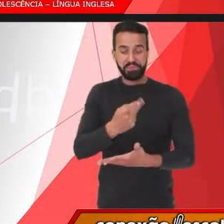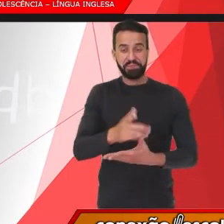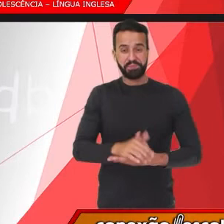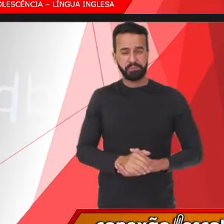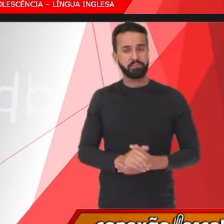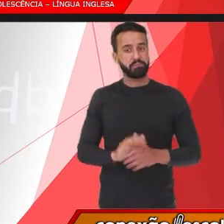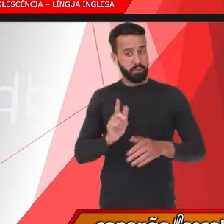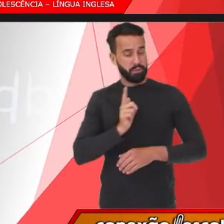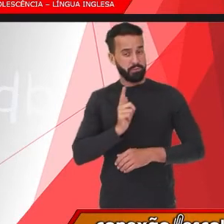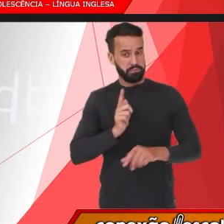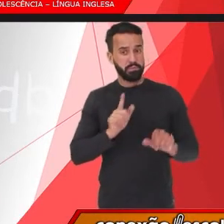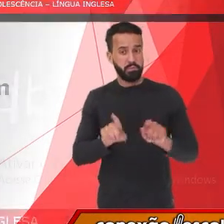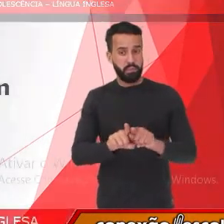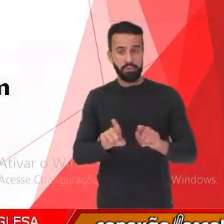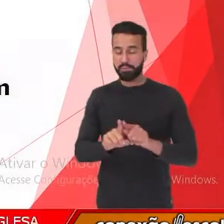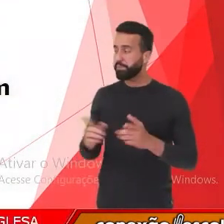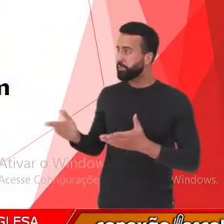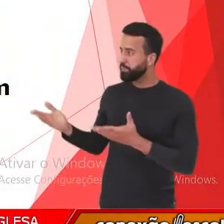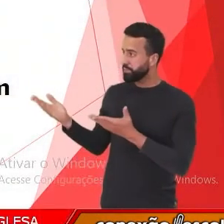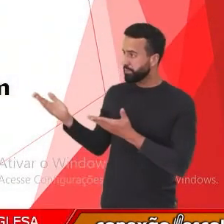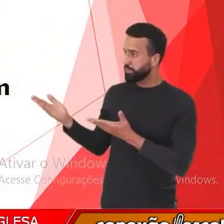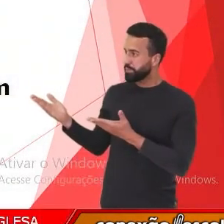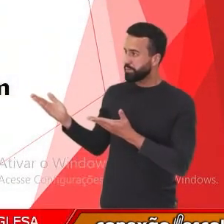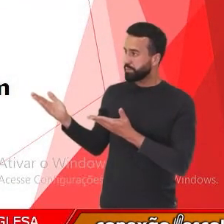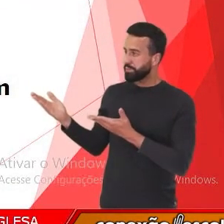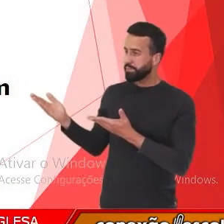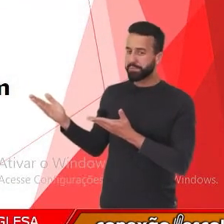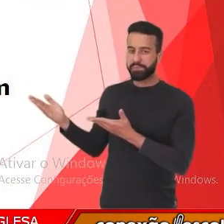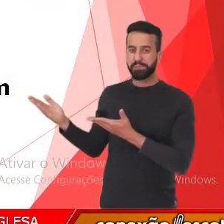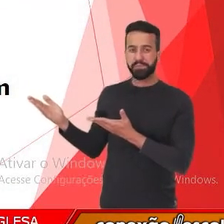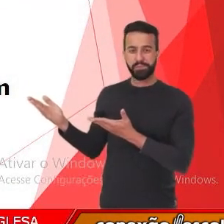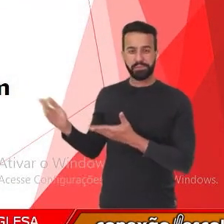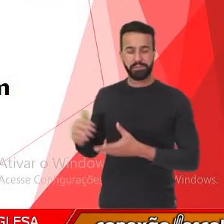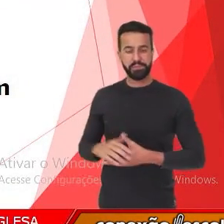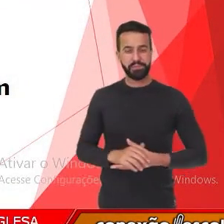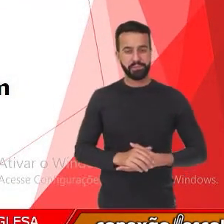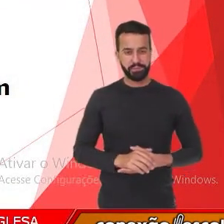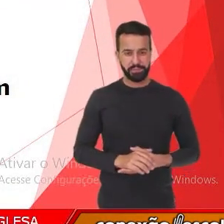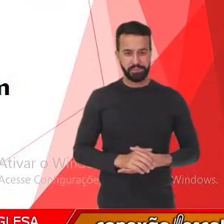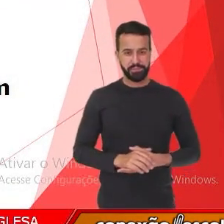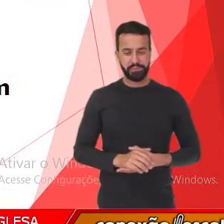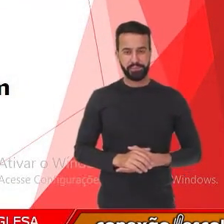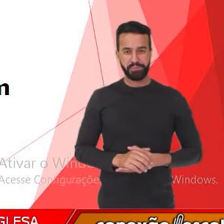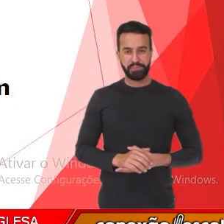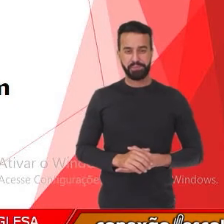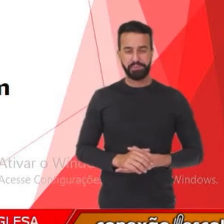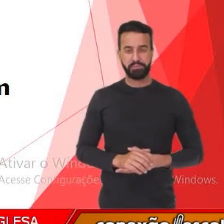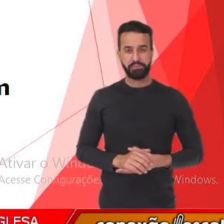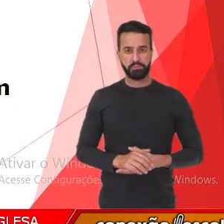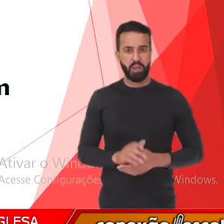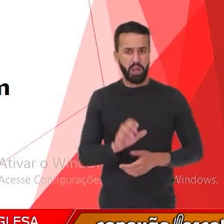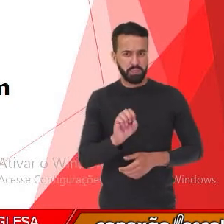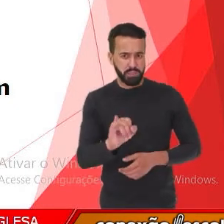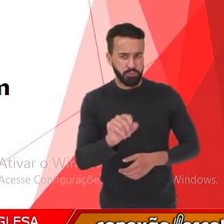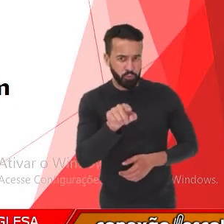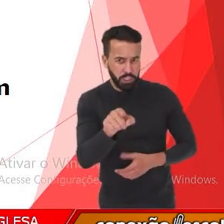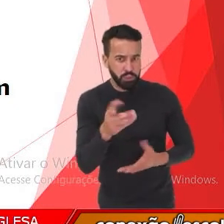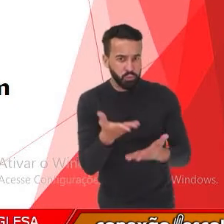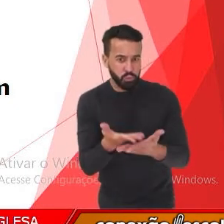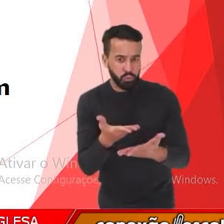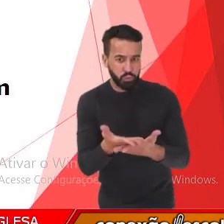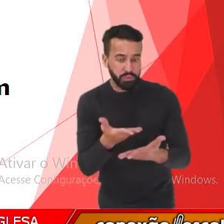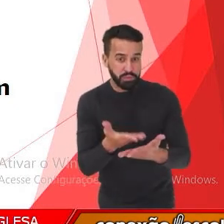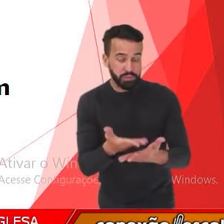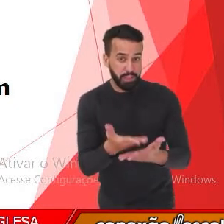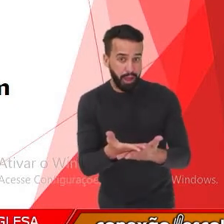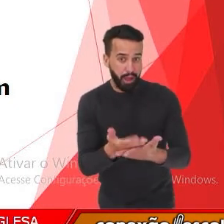aqui também, if you stud, I will give you a present. Se você estudar, eu darei a